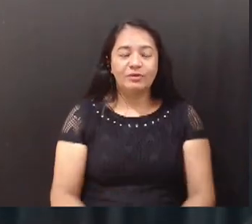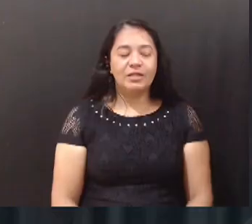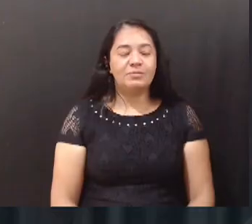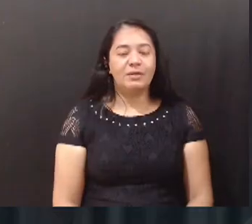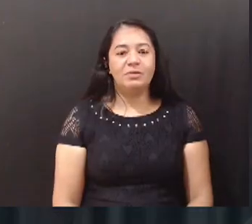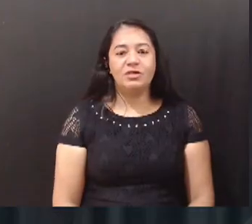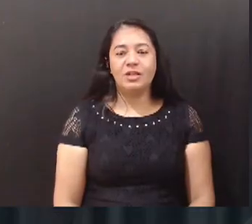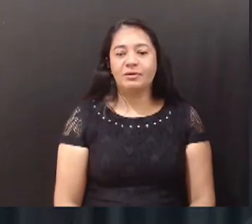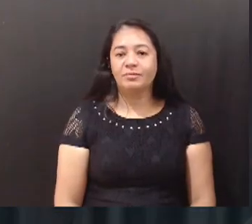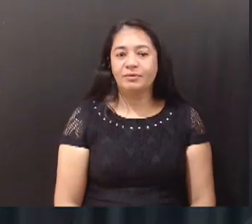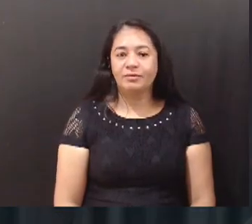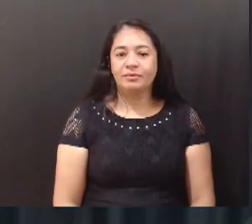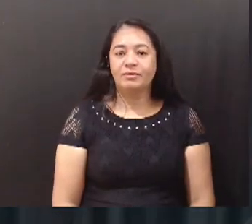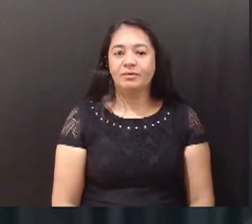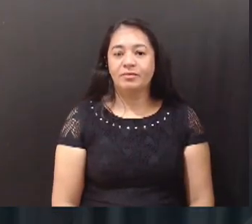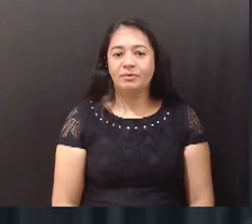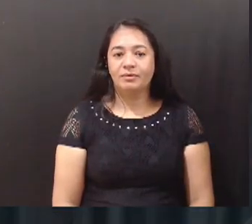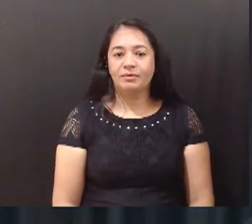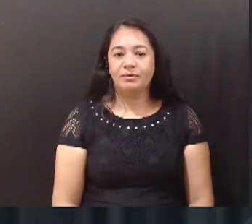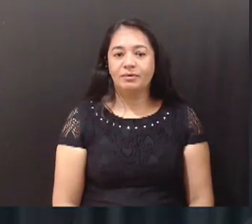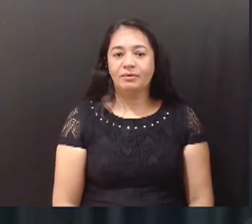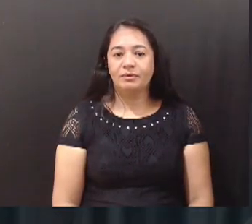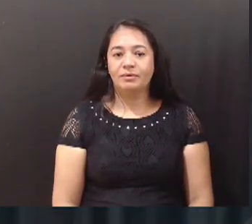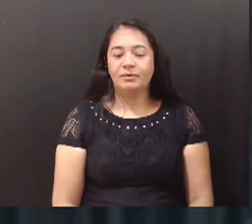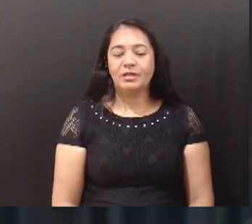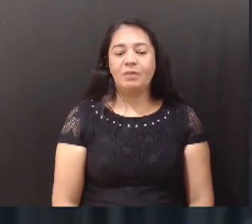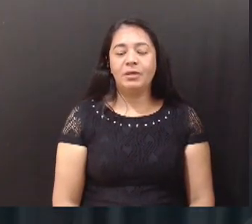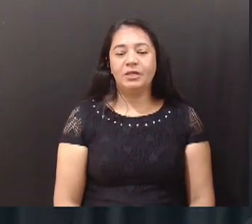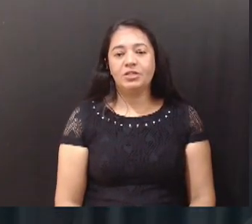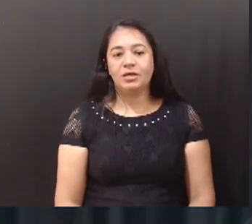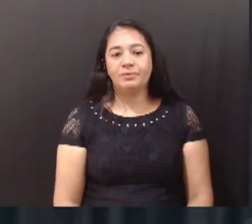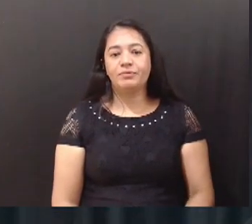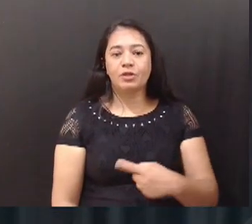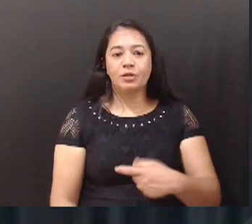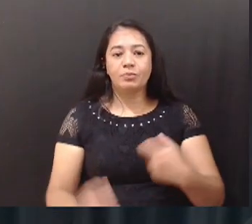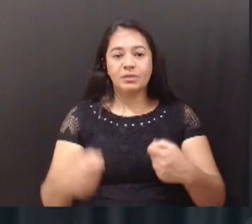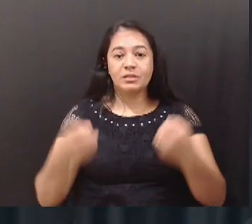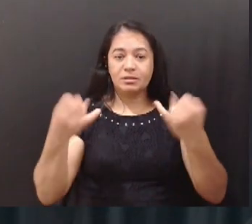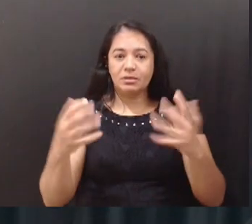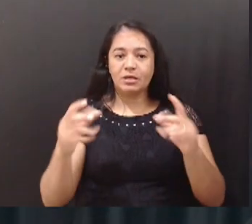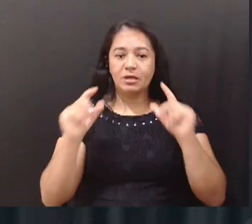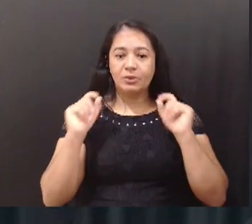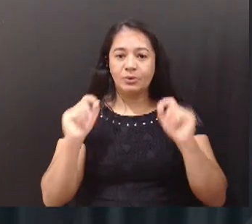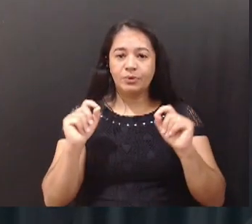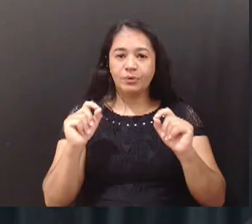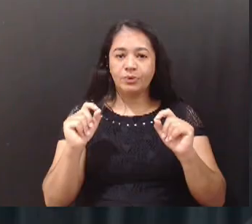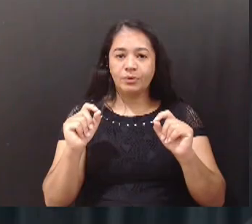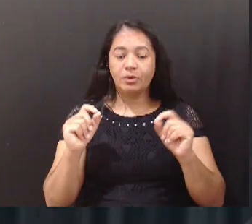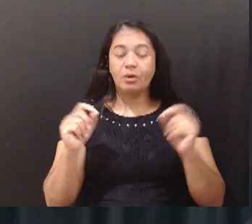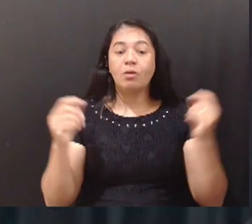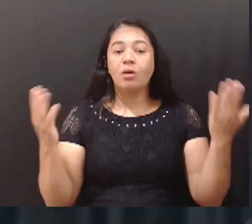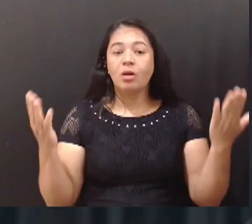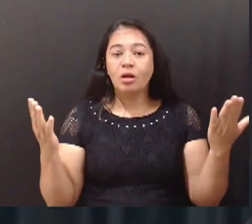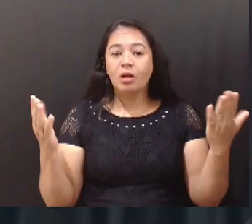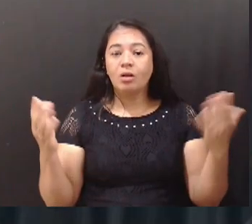quero falar muito, que não dá pra gente deixar de falar. Vamos lá. Que eu queria muito falar, que qual é a